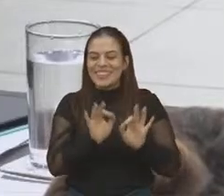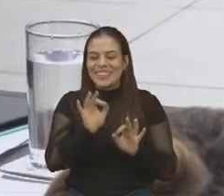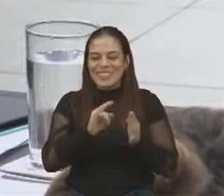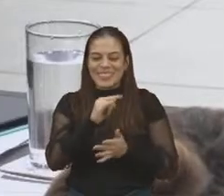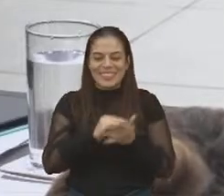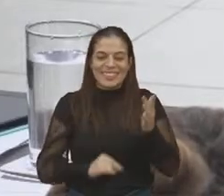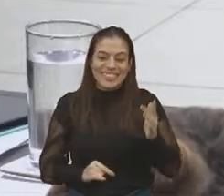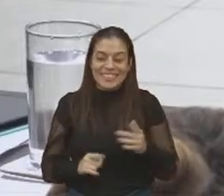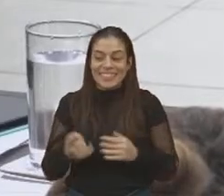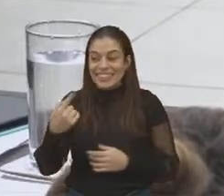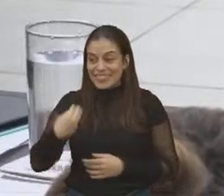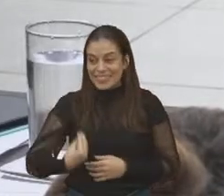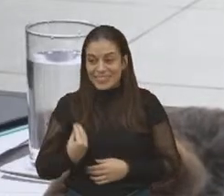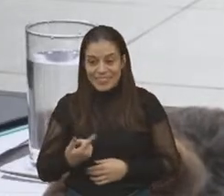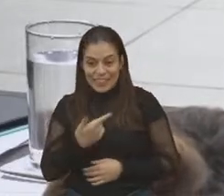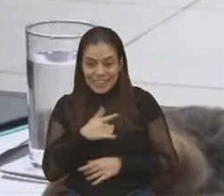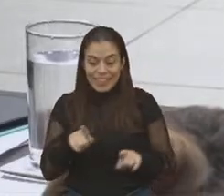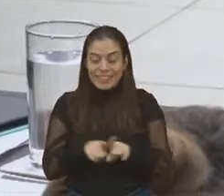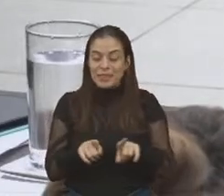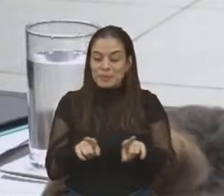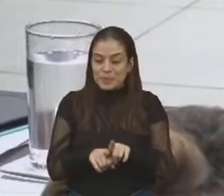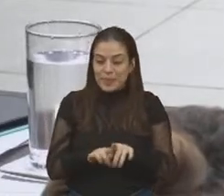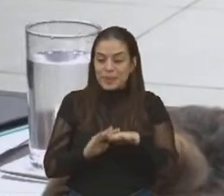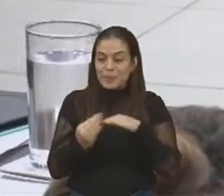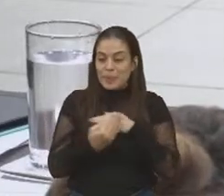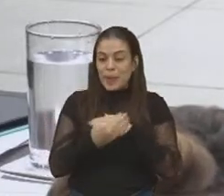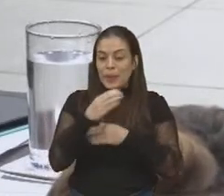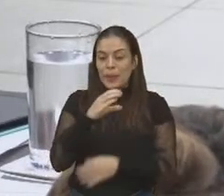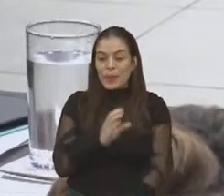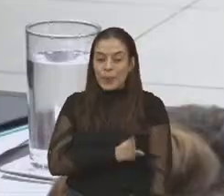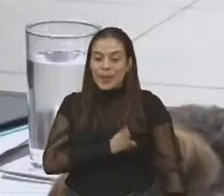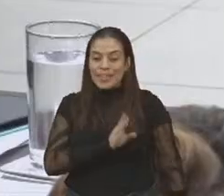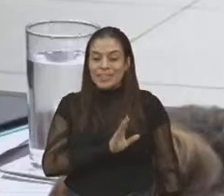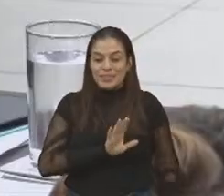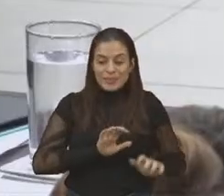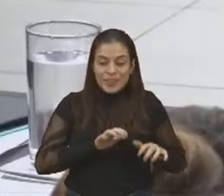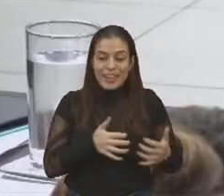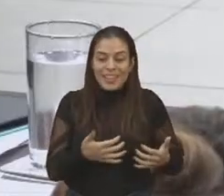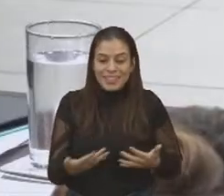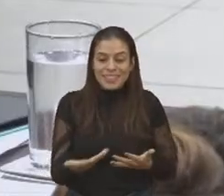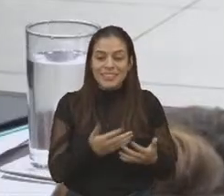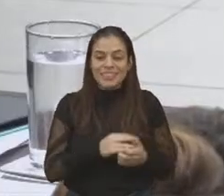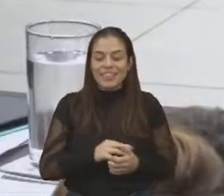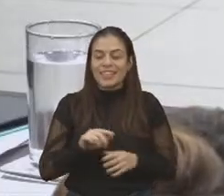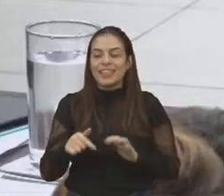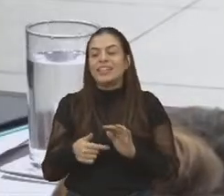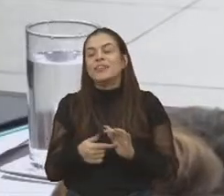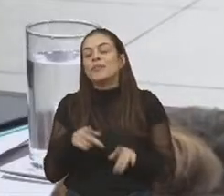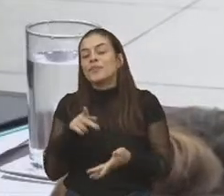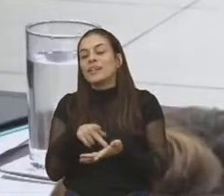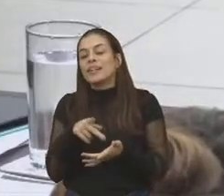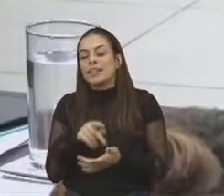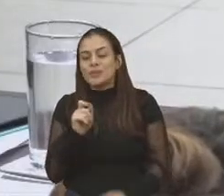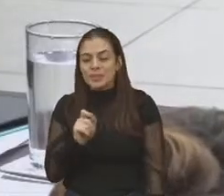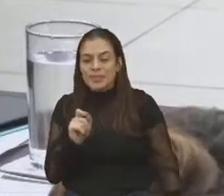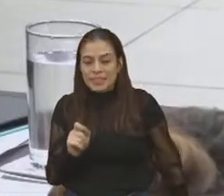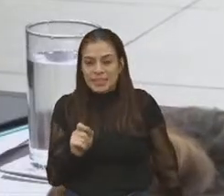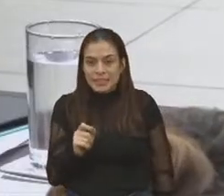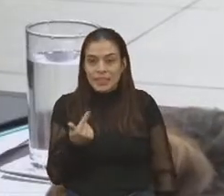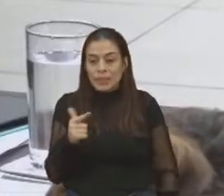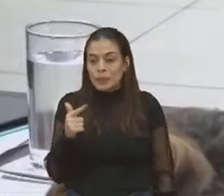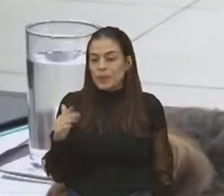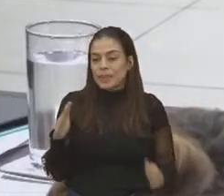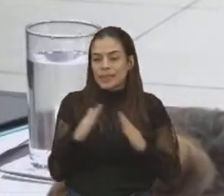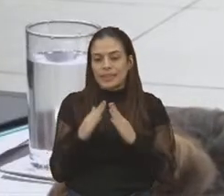morando lá. E do Coração Valente, também, que, olha, a verdade é o seguinte, ficar sem